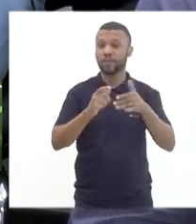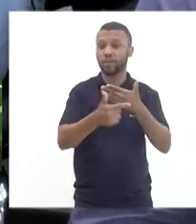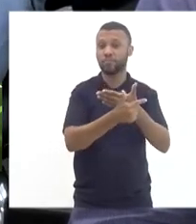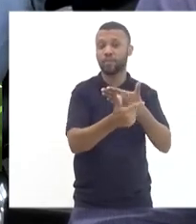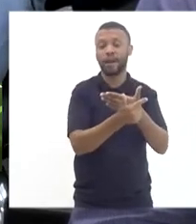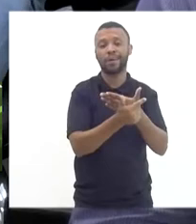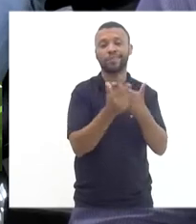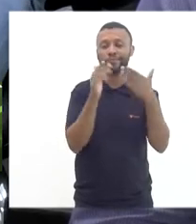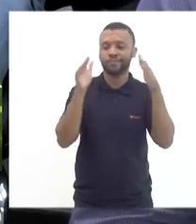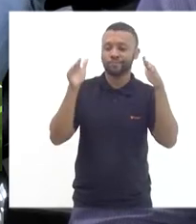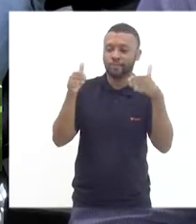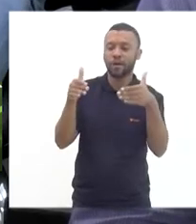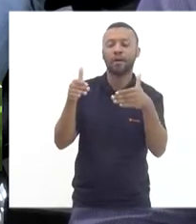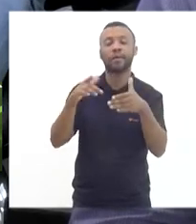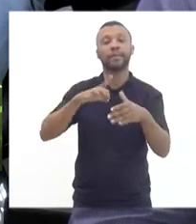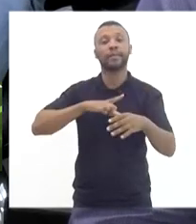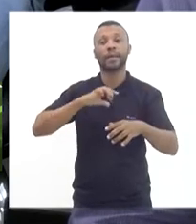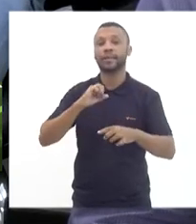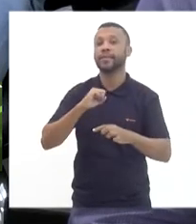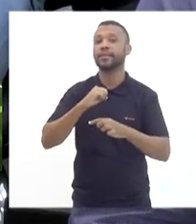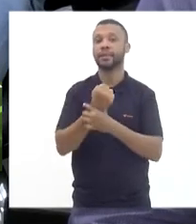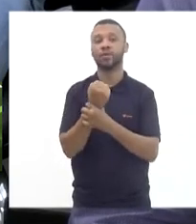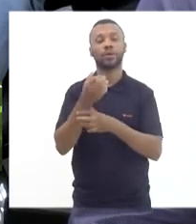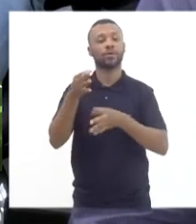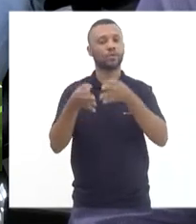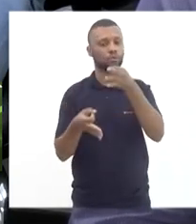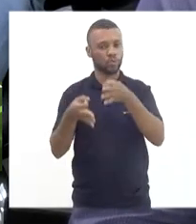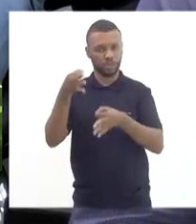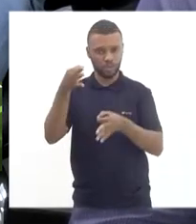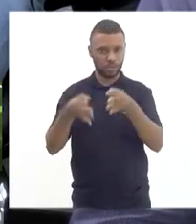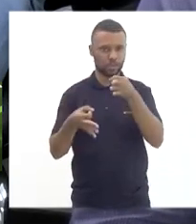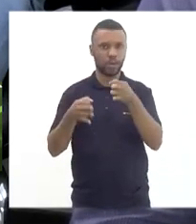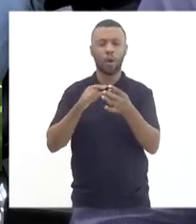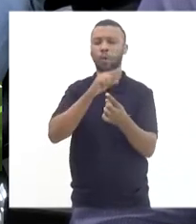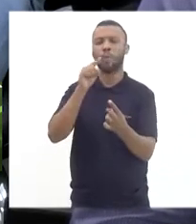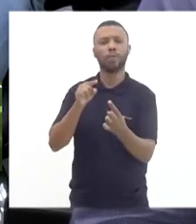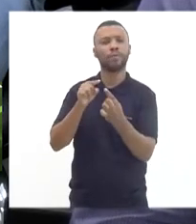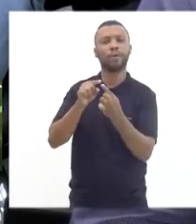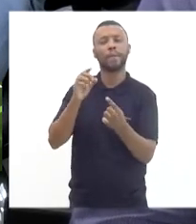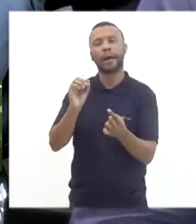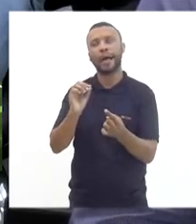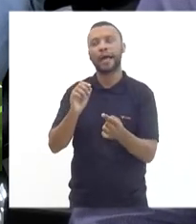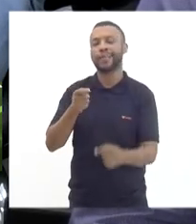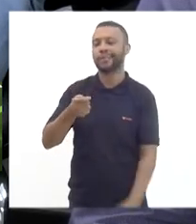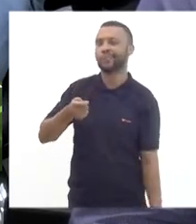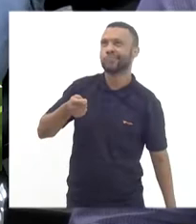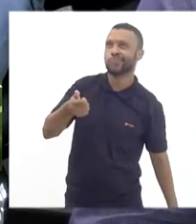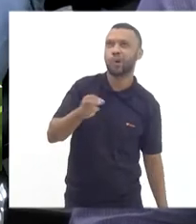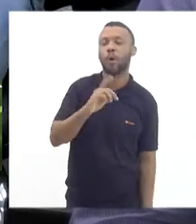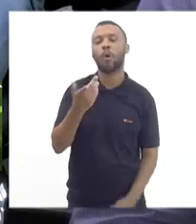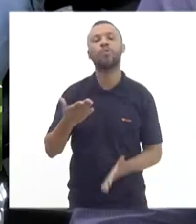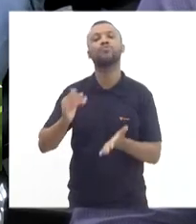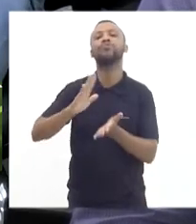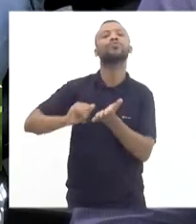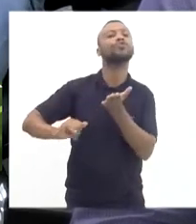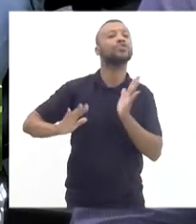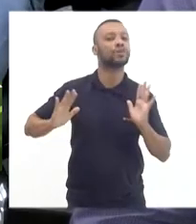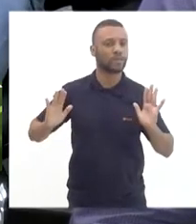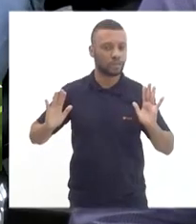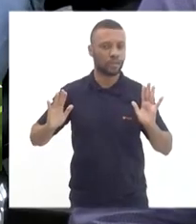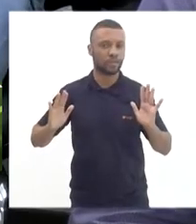e ter segurança jurídica para tirar alguém do benefício, né, se ele não